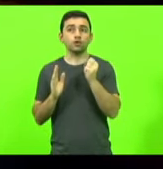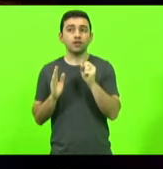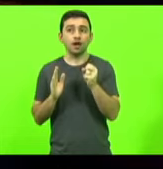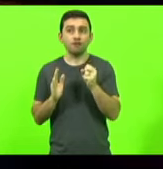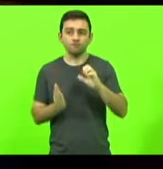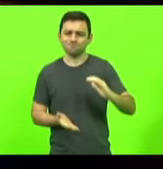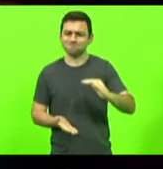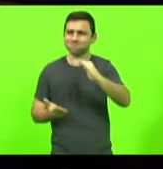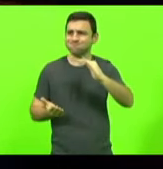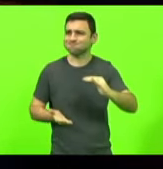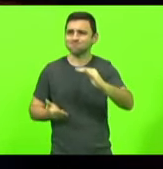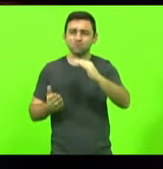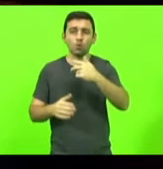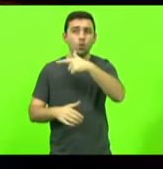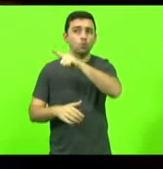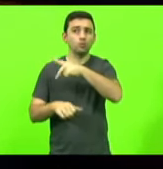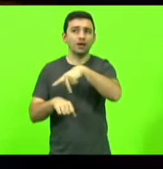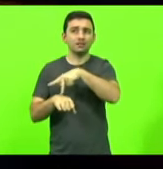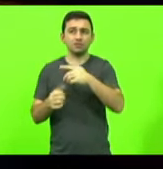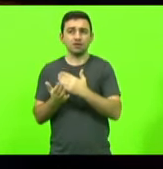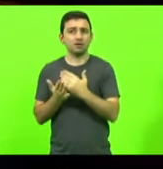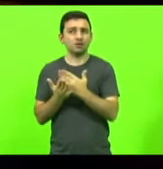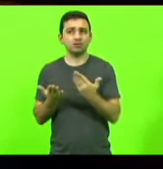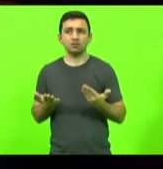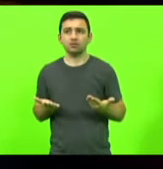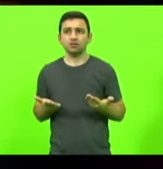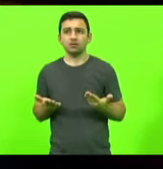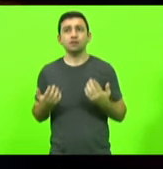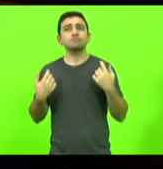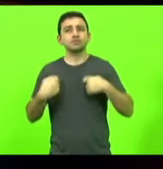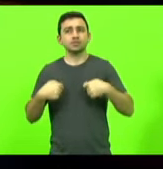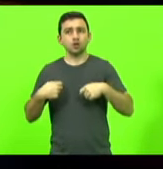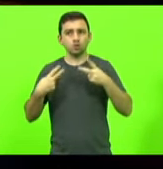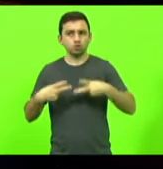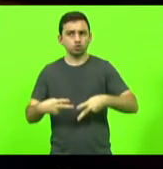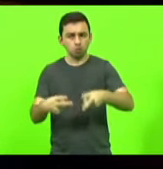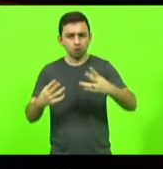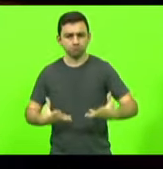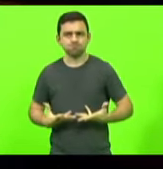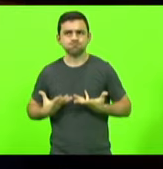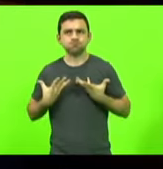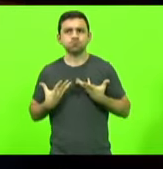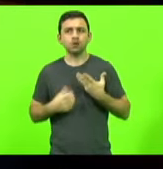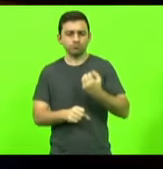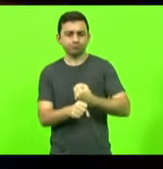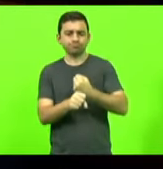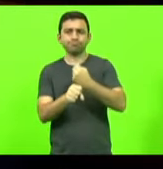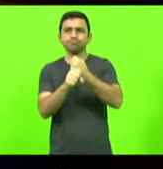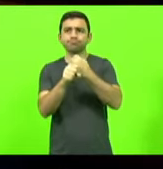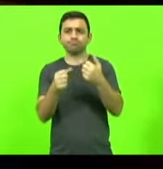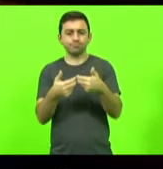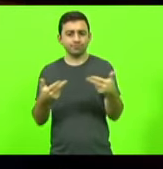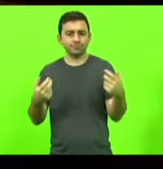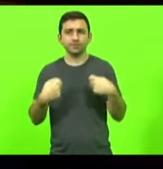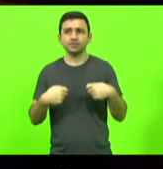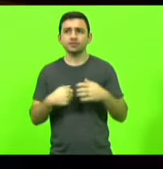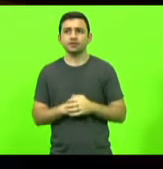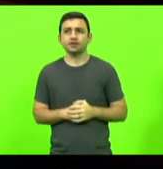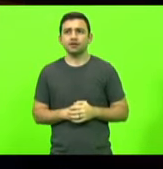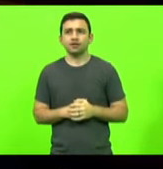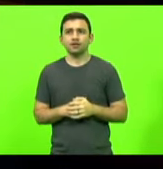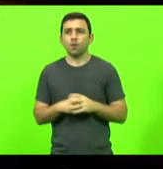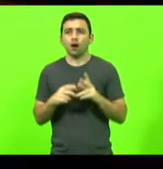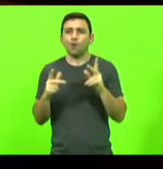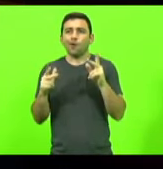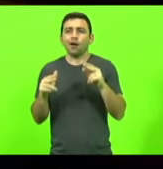exportador. E precisamos, para manter a nossa pujança, das obras necessárias. Não é com uma pista menos